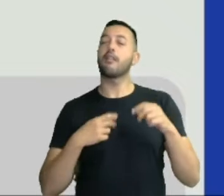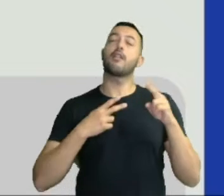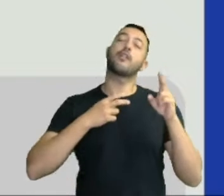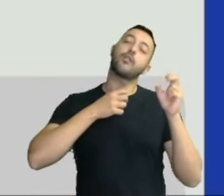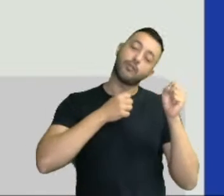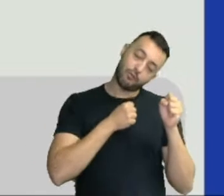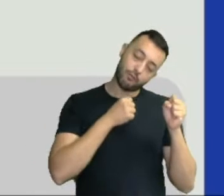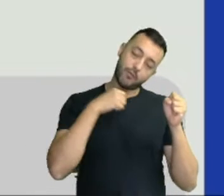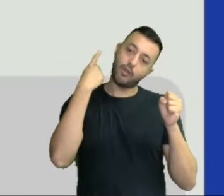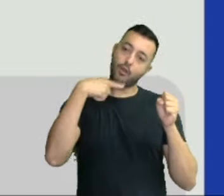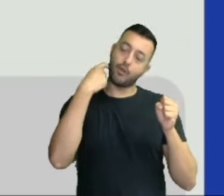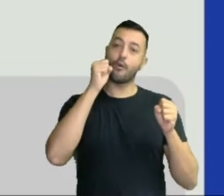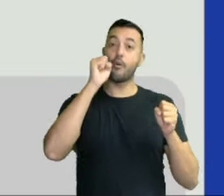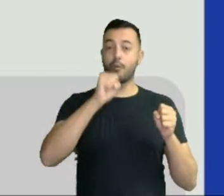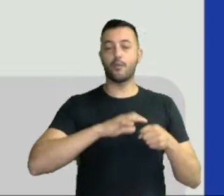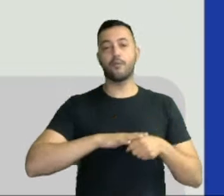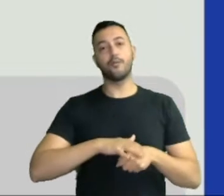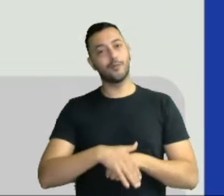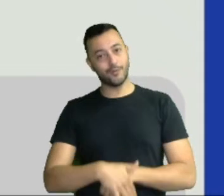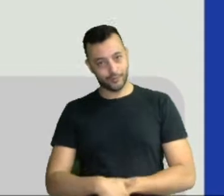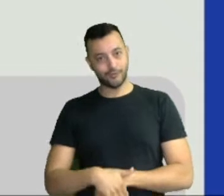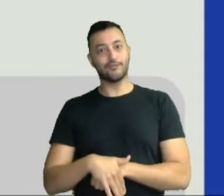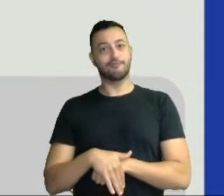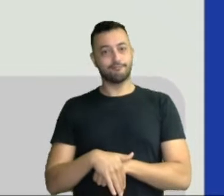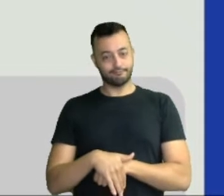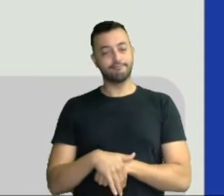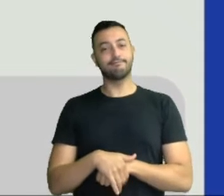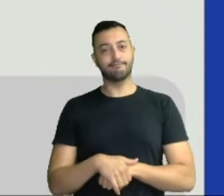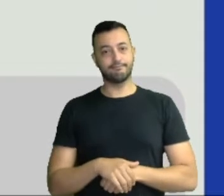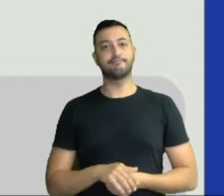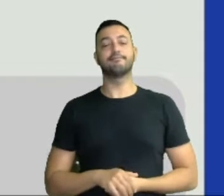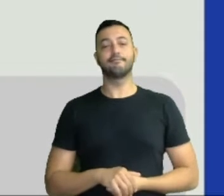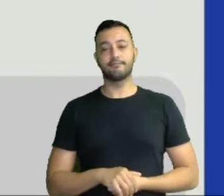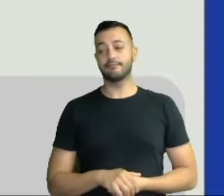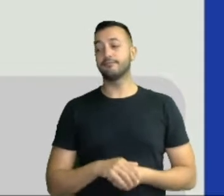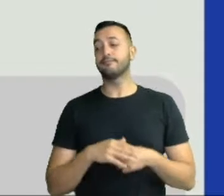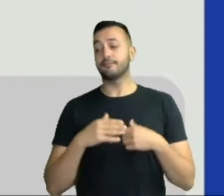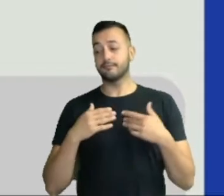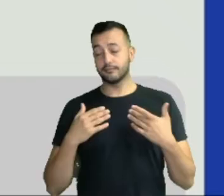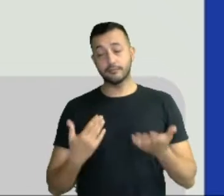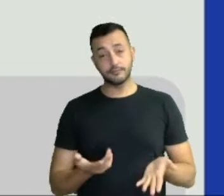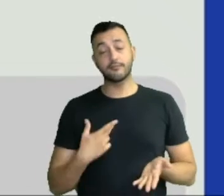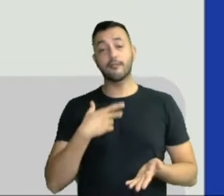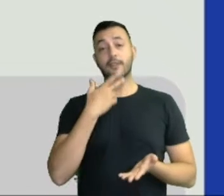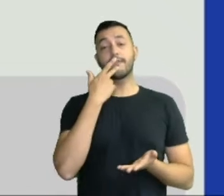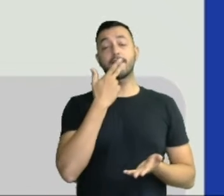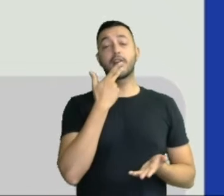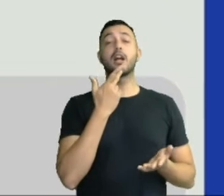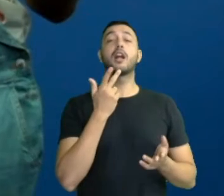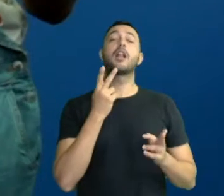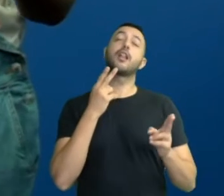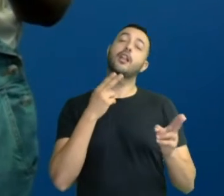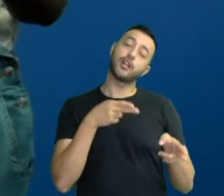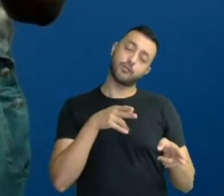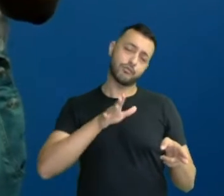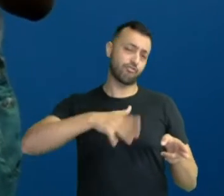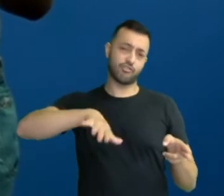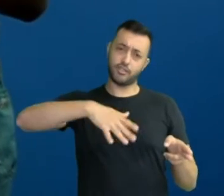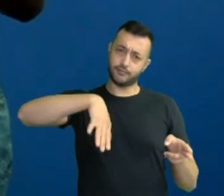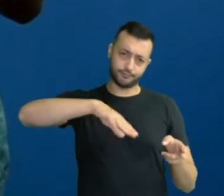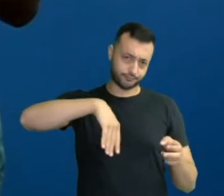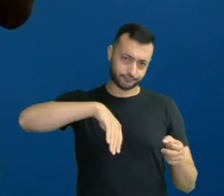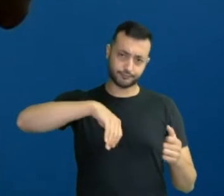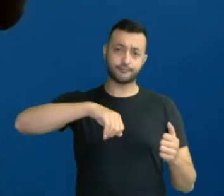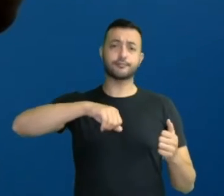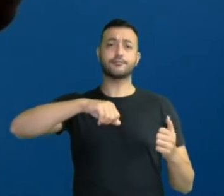horas por noite. Os jovens devem dormir 8 horas por noite. E como eu falo em dormir num sentido geral,